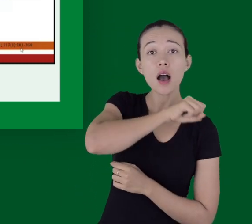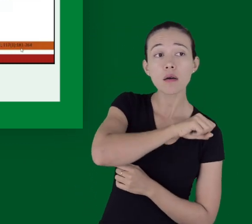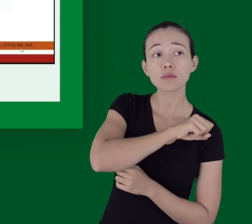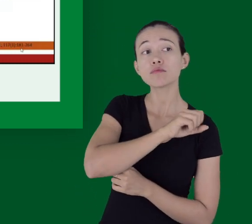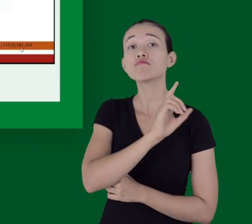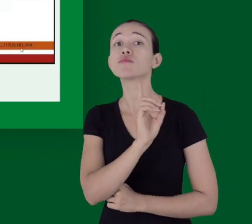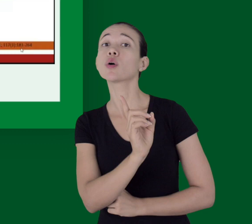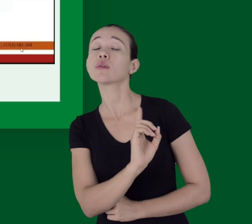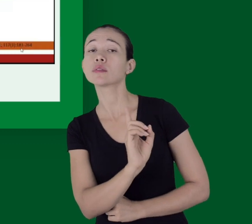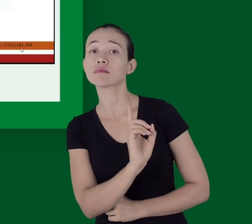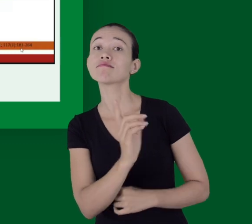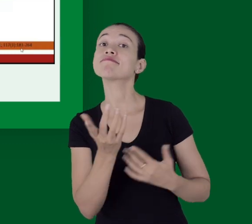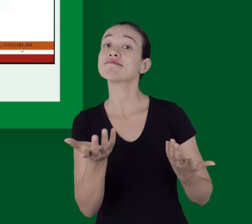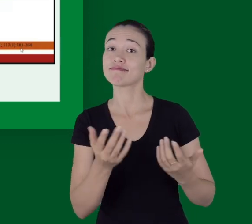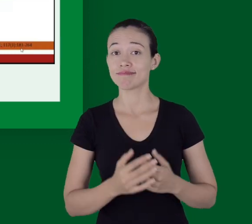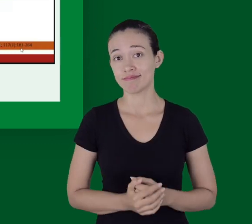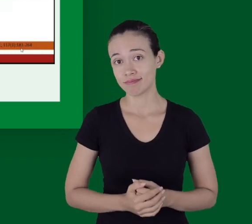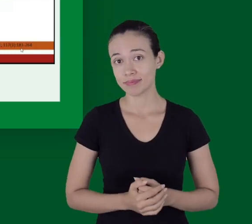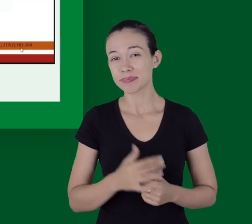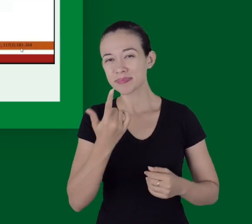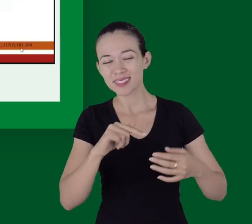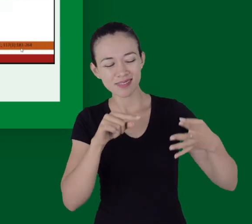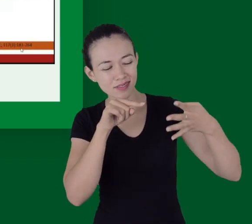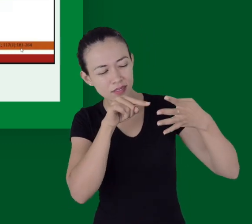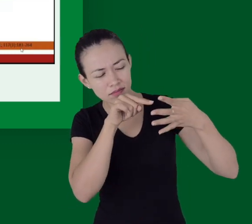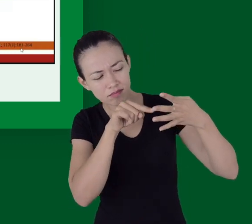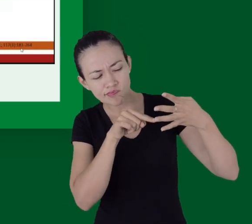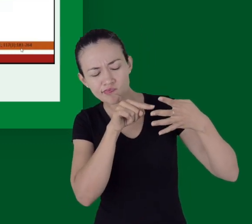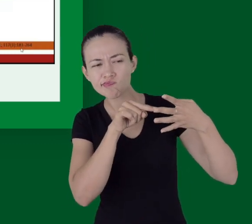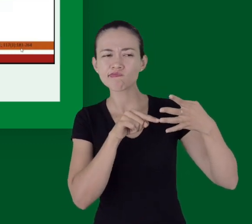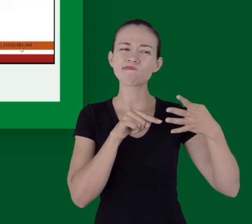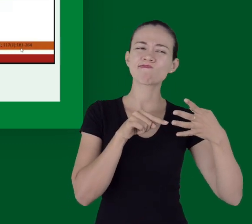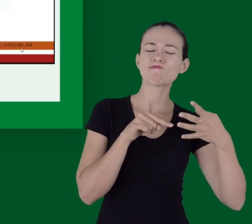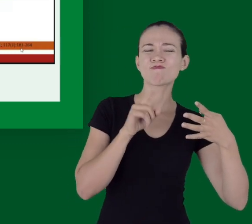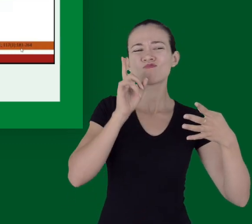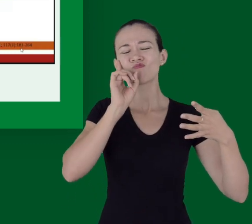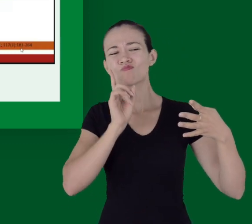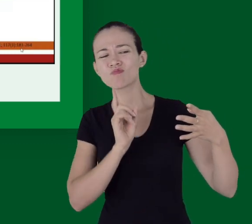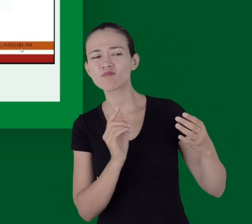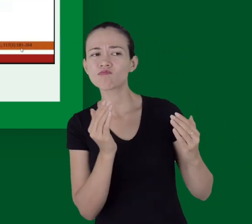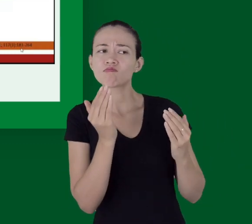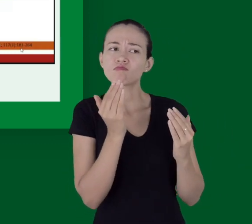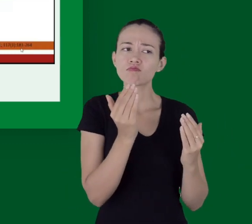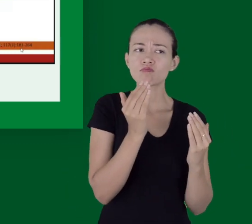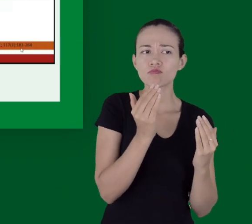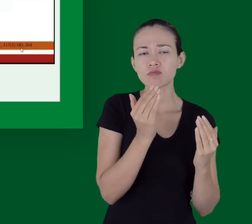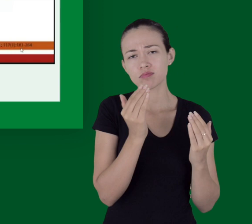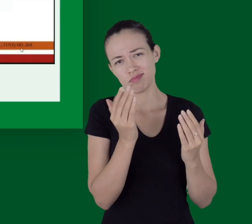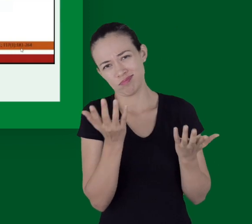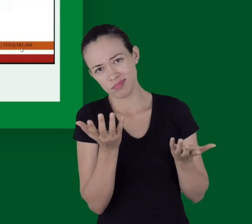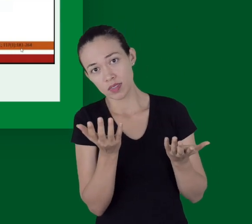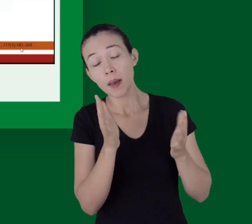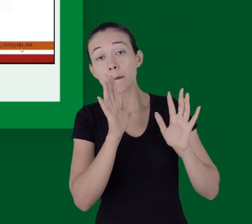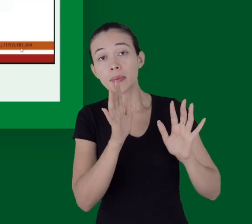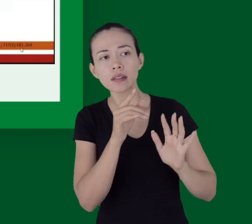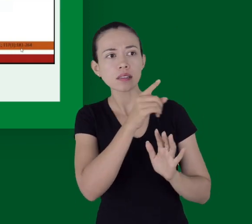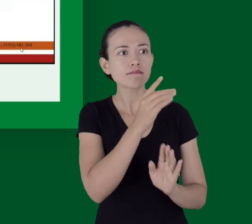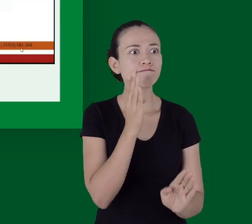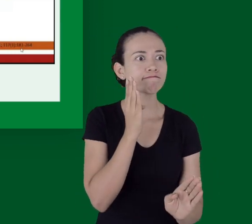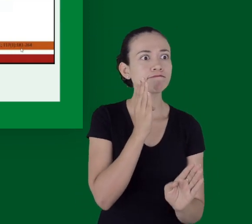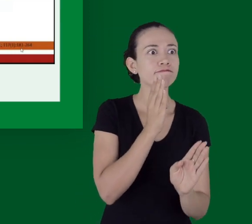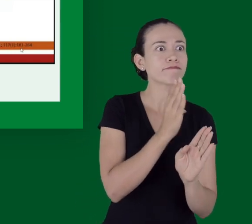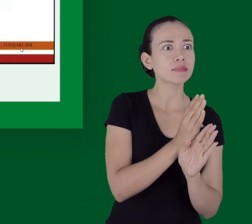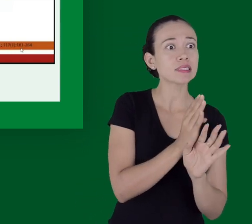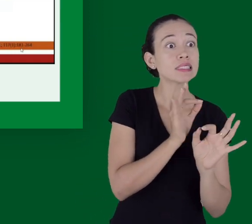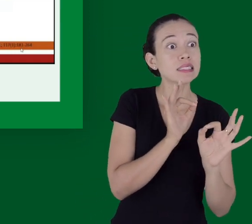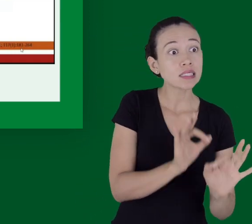rápido ou não, ou você leva muito em consideração. Aquelas ali do meio, que ficam na dúvida e tudo, mas pelo menos para descartar